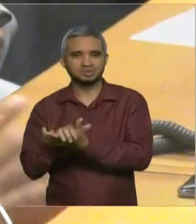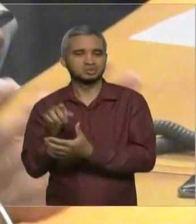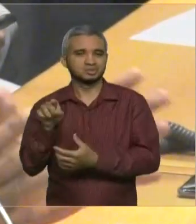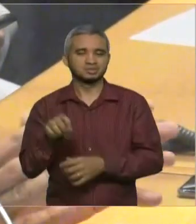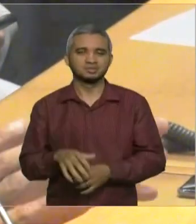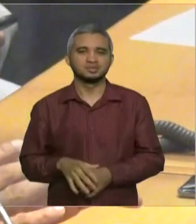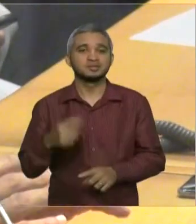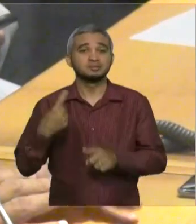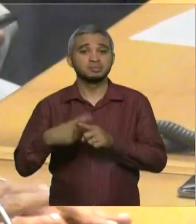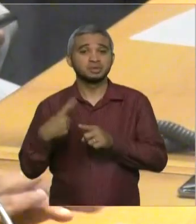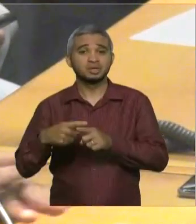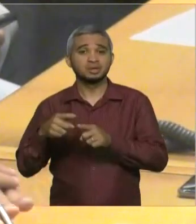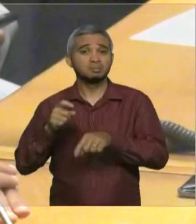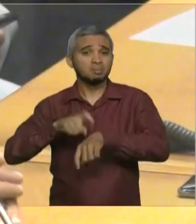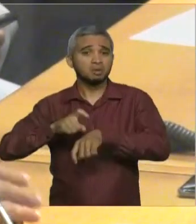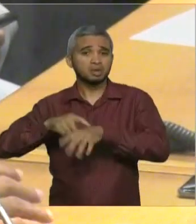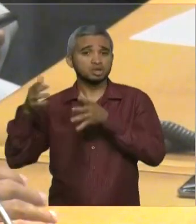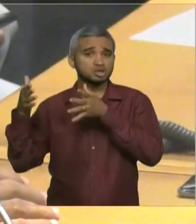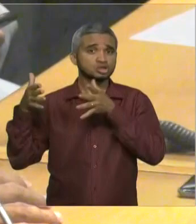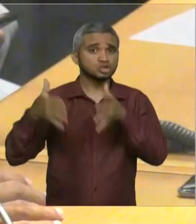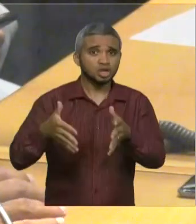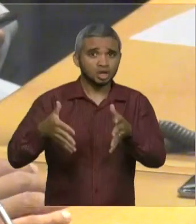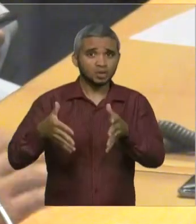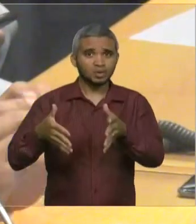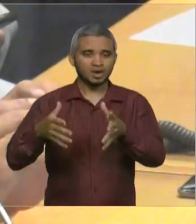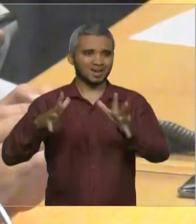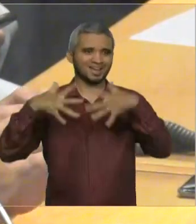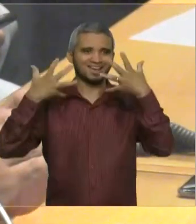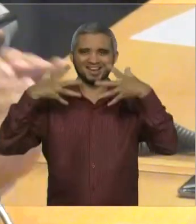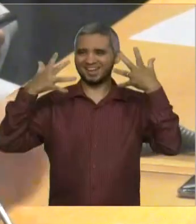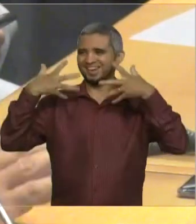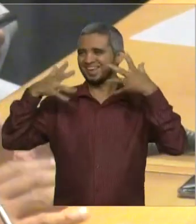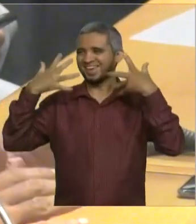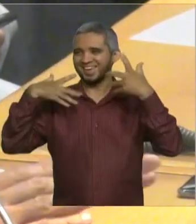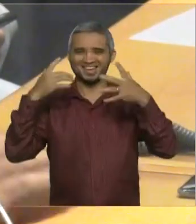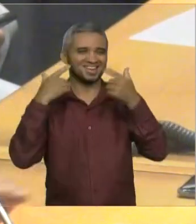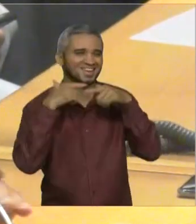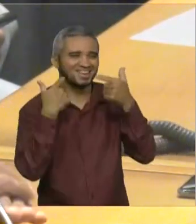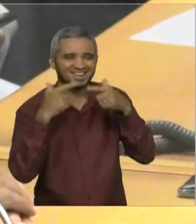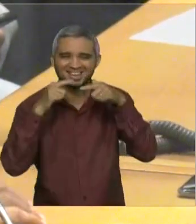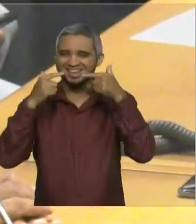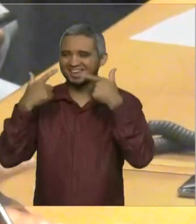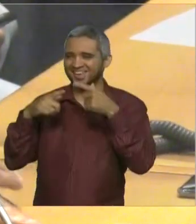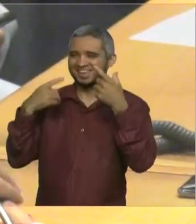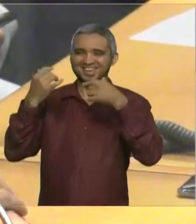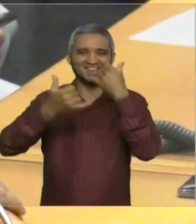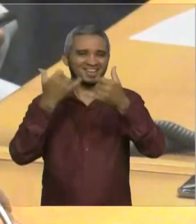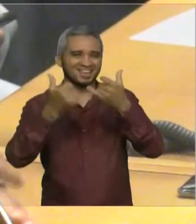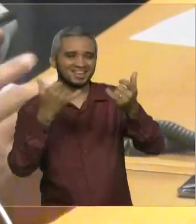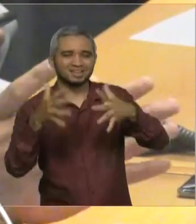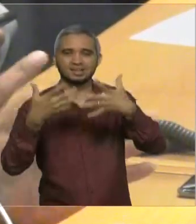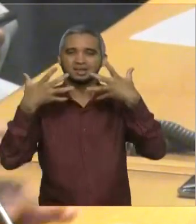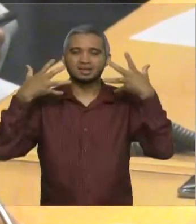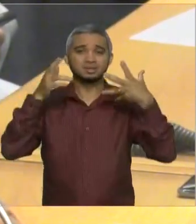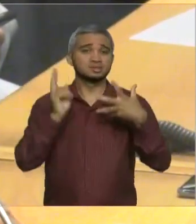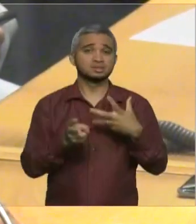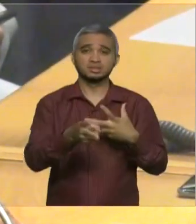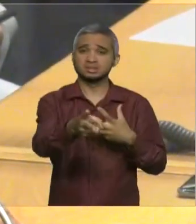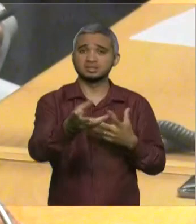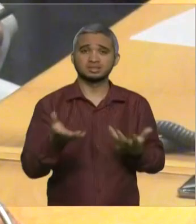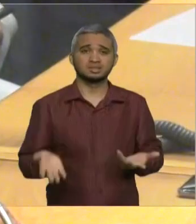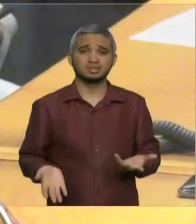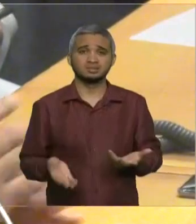até nas questões políticas, ela sempre deixou essa coisa muito abaixo dela, sempre tratou todo mundo assim, de uma forma